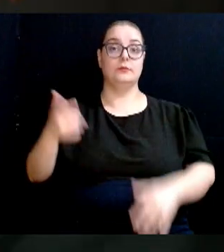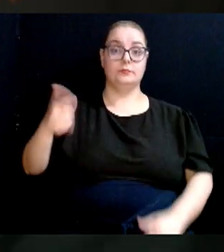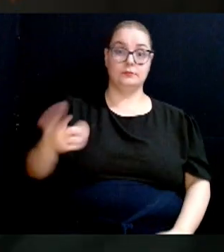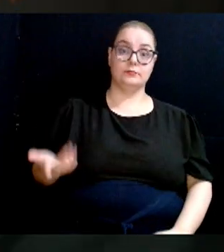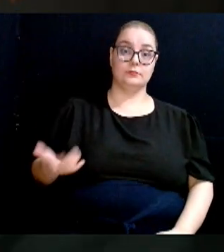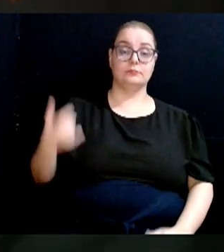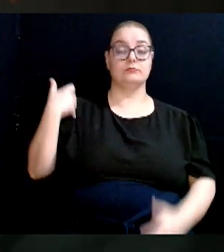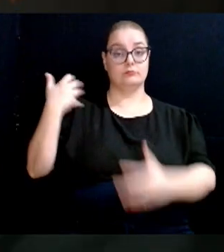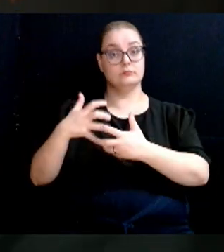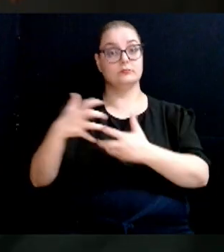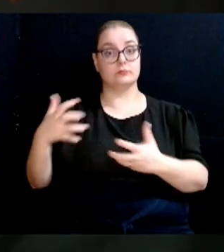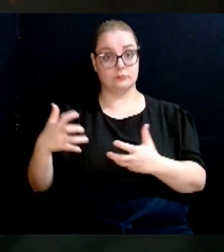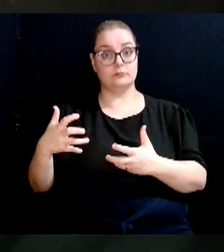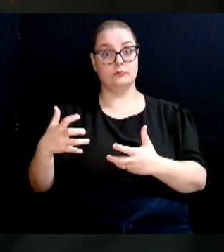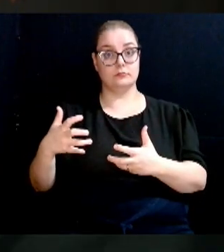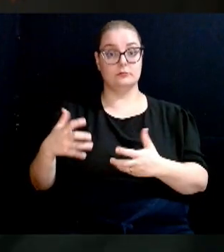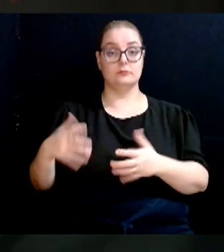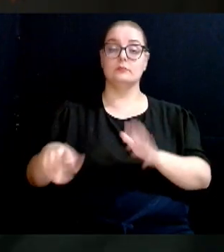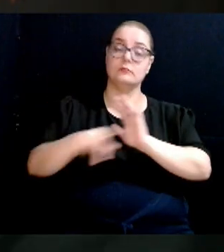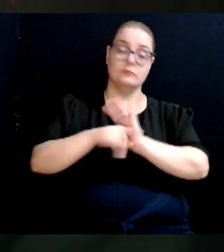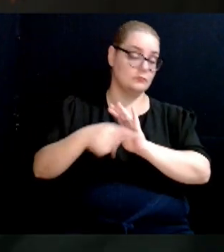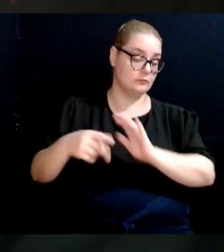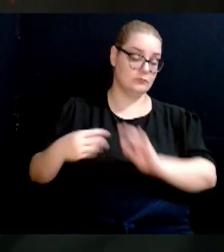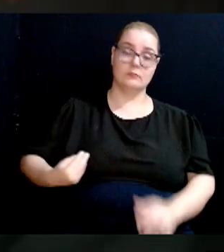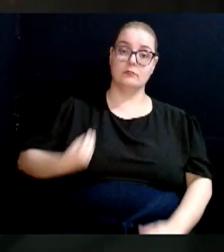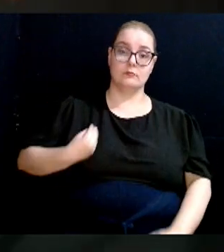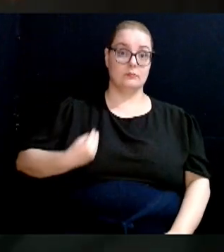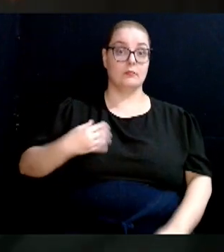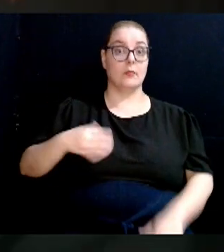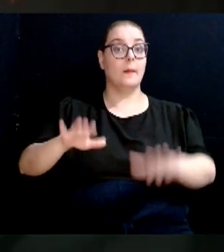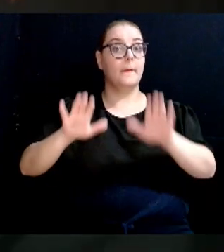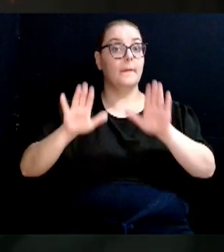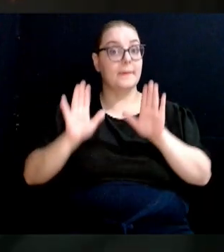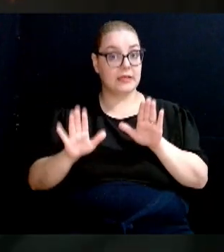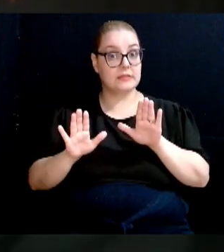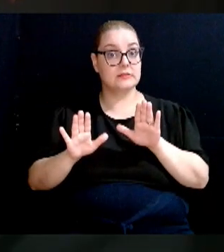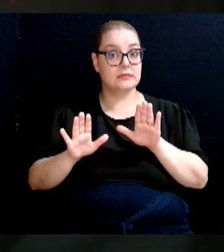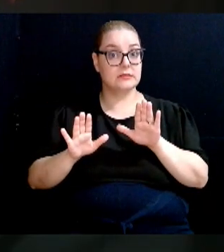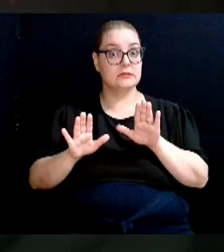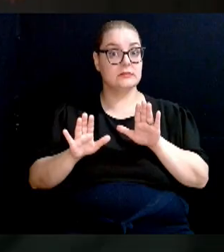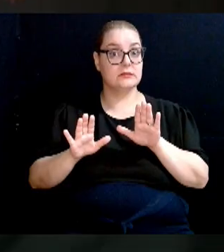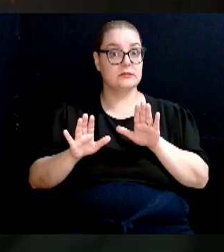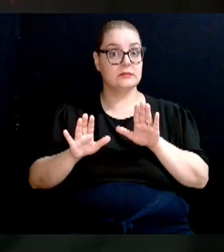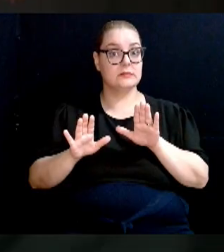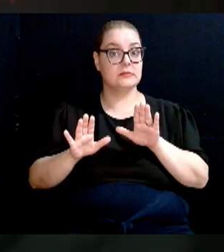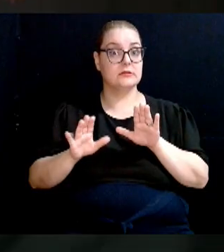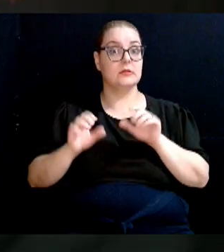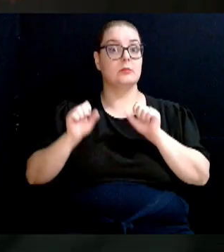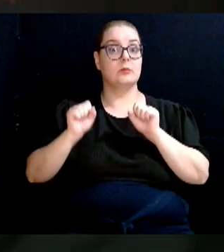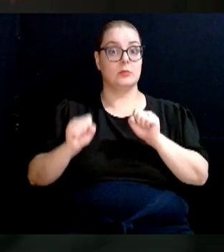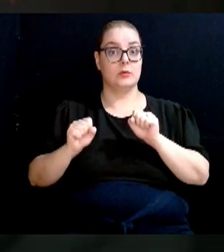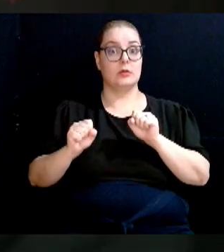envelhecimento faz parte da vida, mas a gente pode continuar, né, a fazer aí os